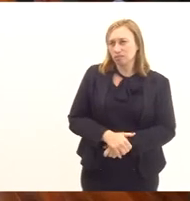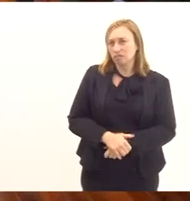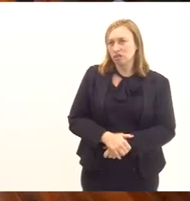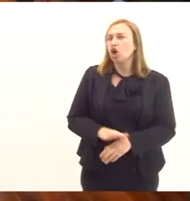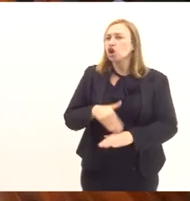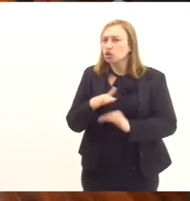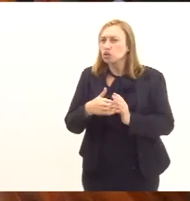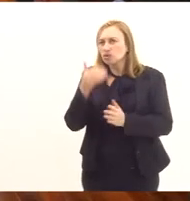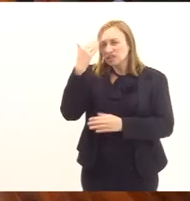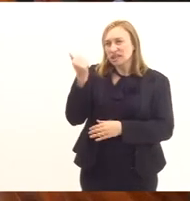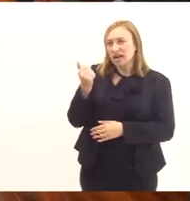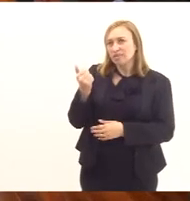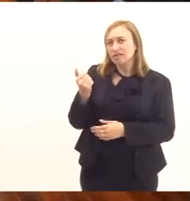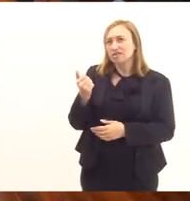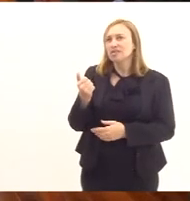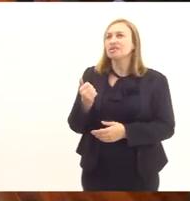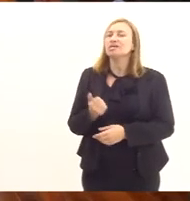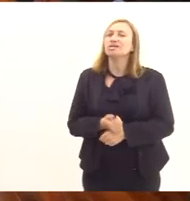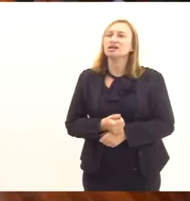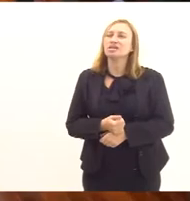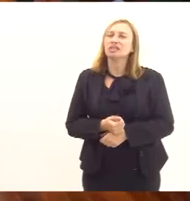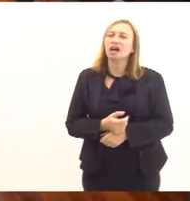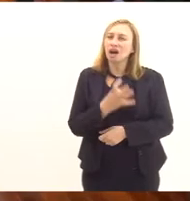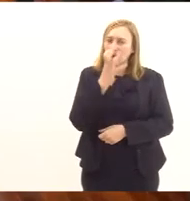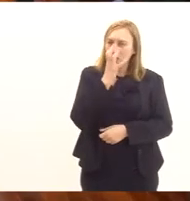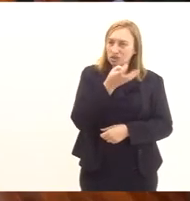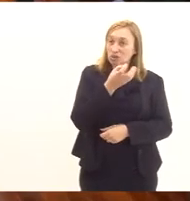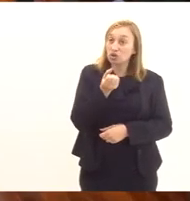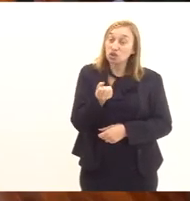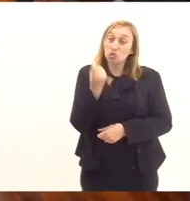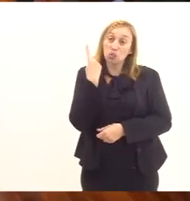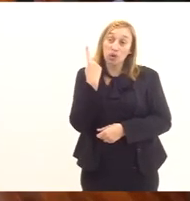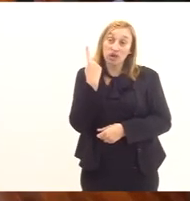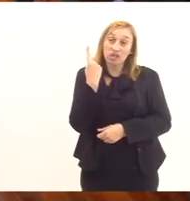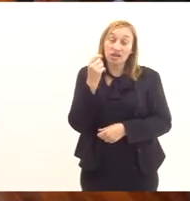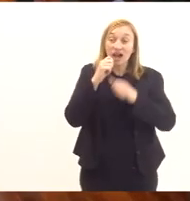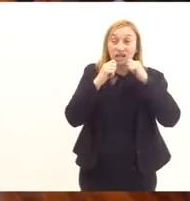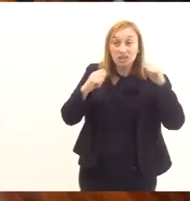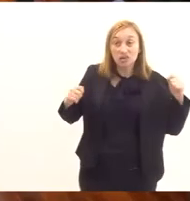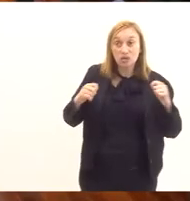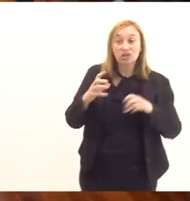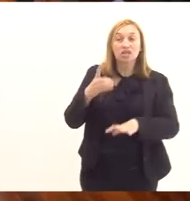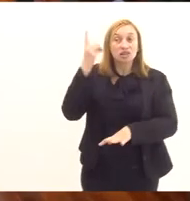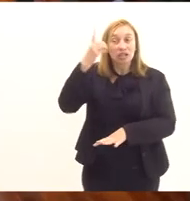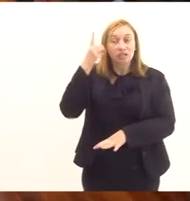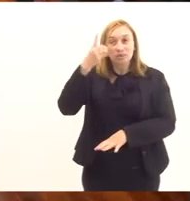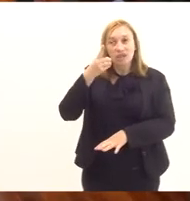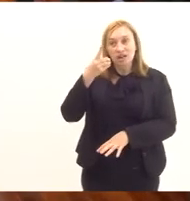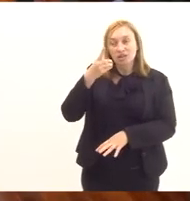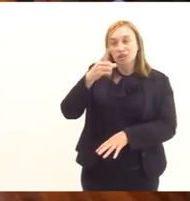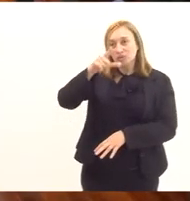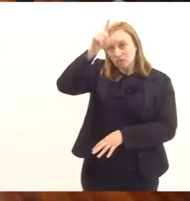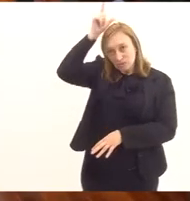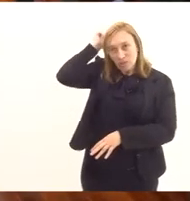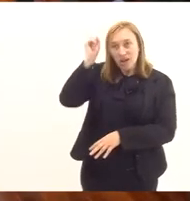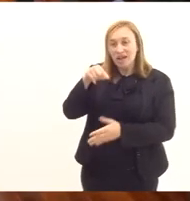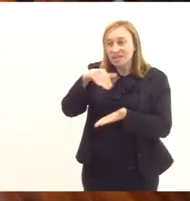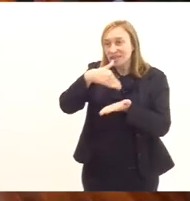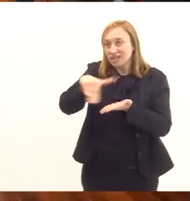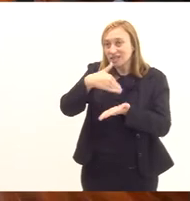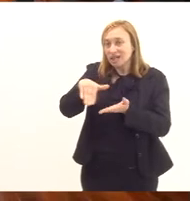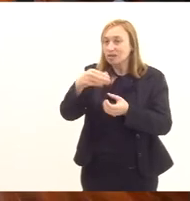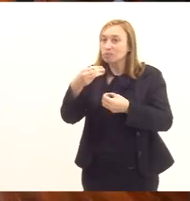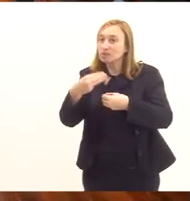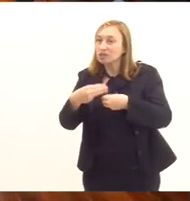sabe aqui que há rumores de que um ex-assessor do deputado Luiz Paulo hoje é secretário municipal bom